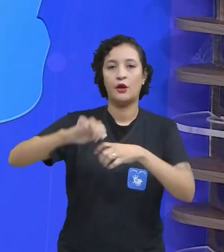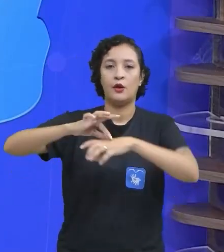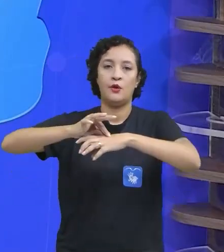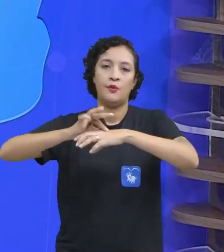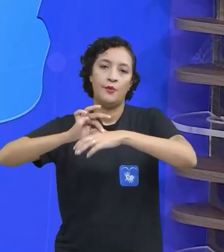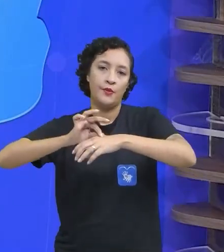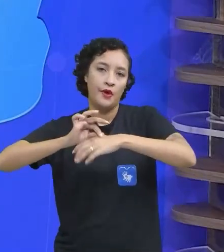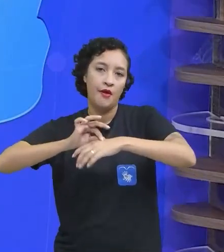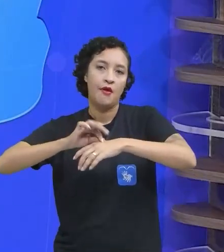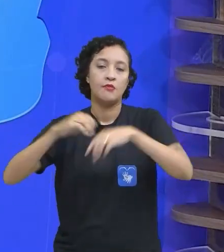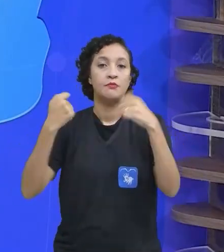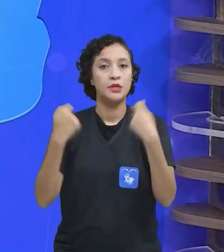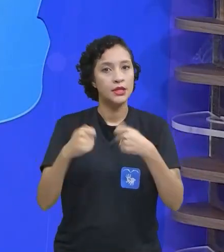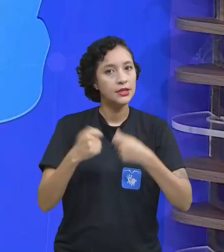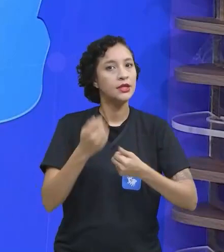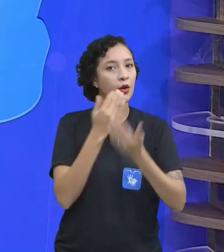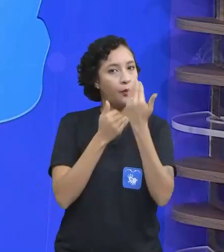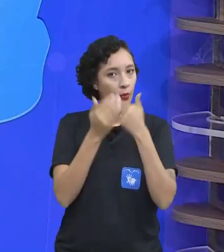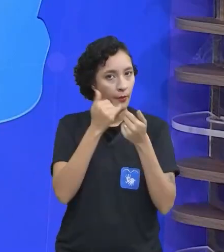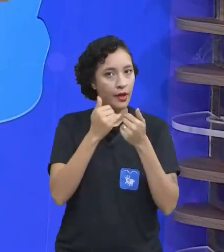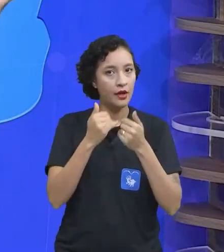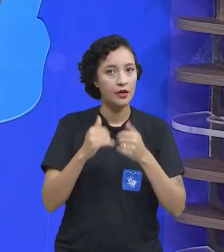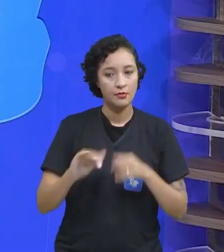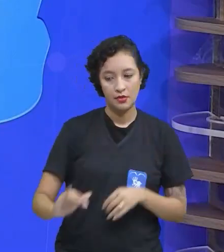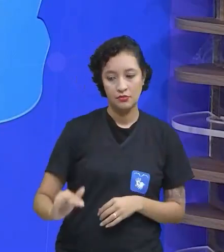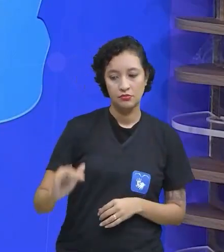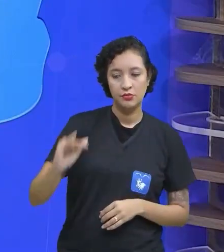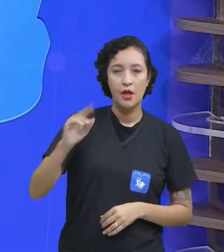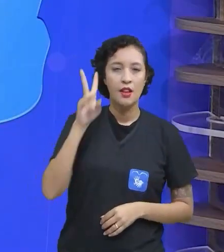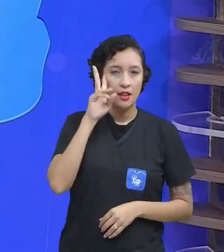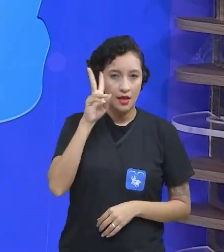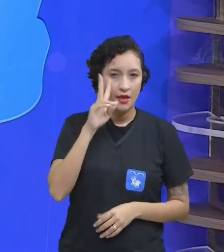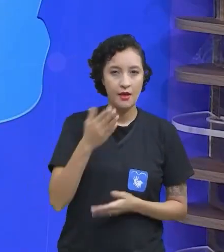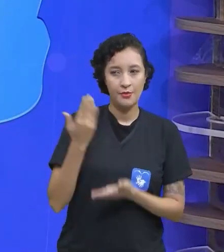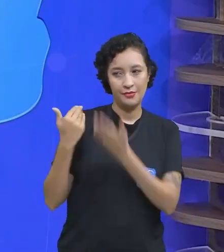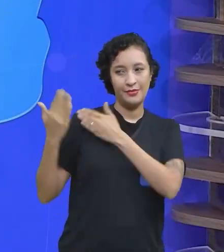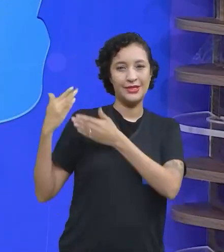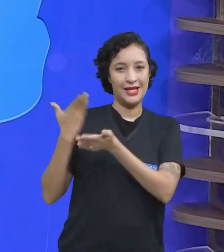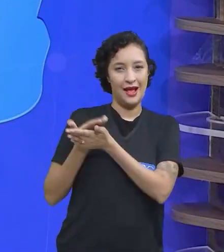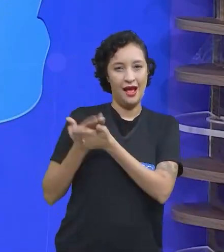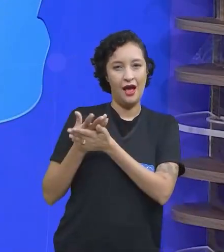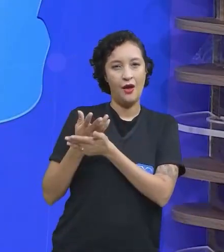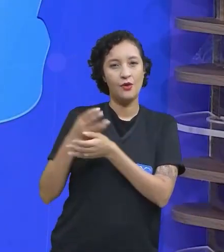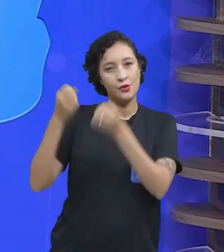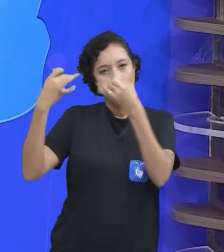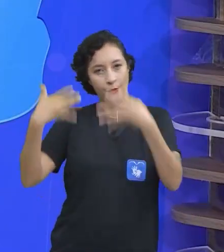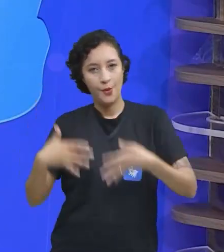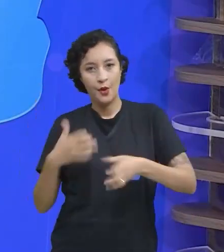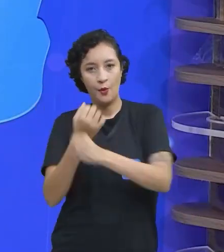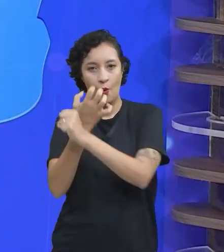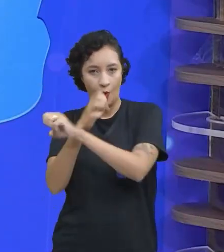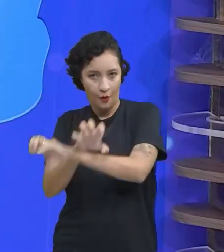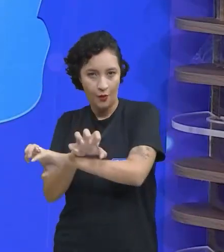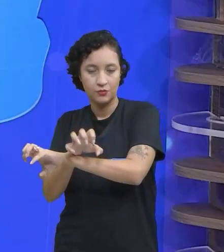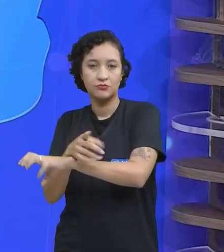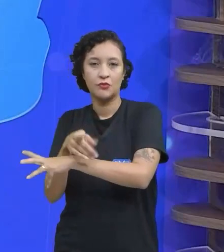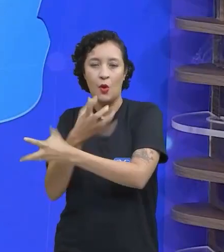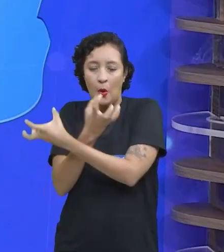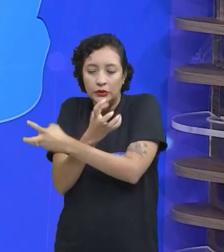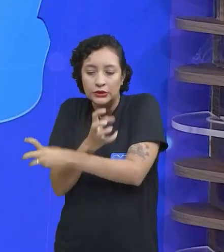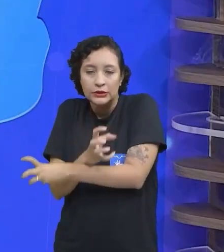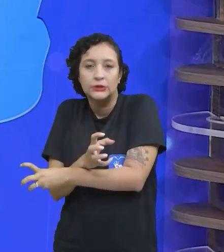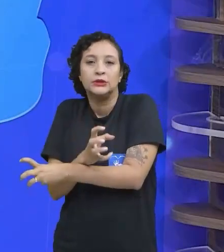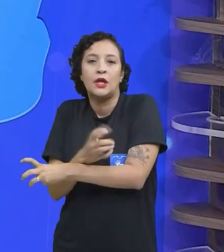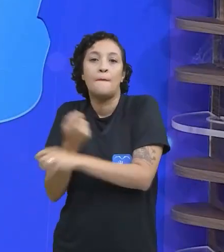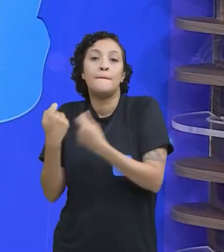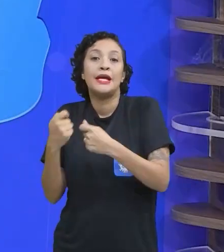senão você não se desenvolve bem. Lembra nas outras aulas que nós falamos sobre os ossos? Nossos ossos, eles precisam se desenvolver, eles